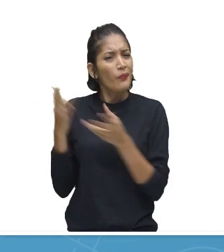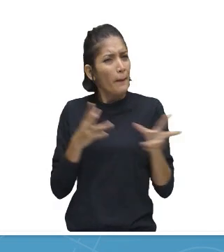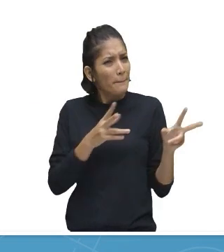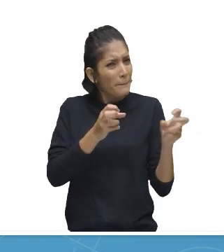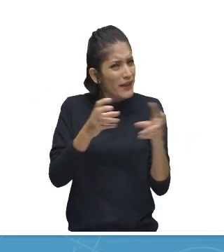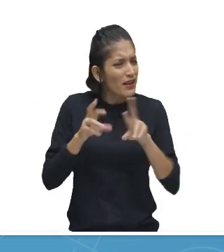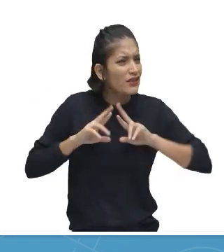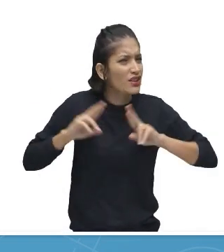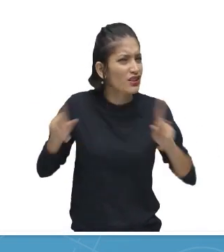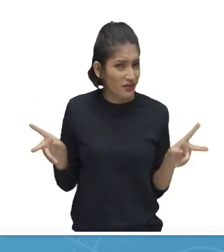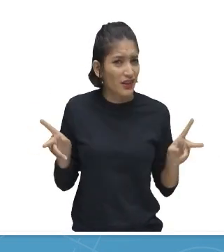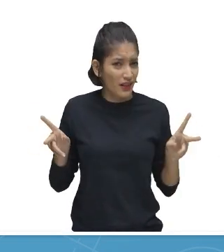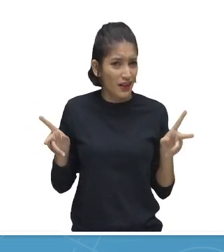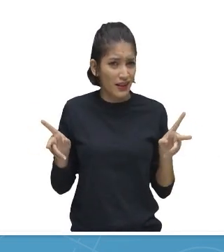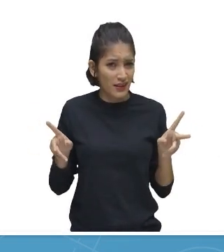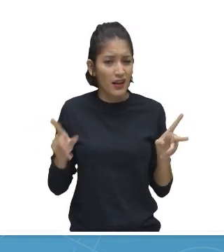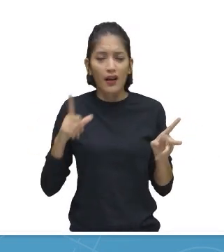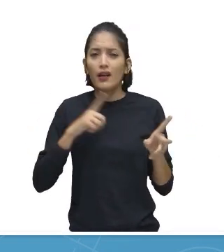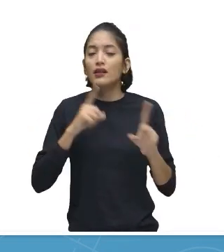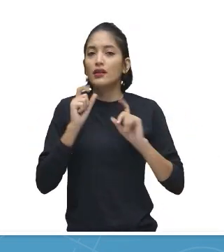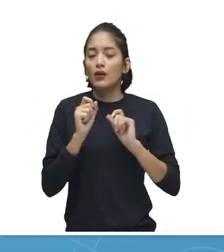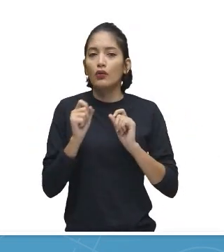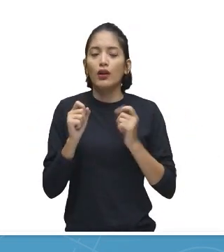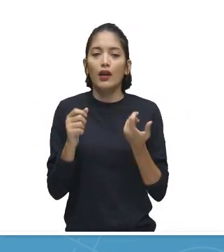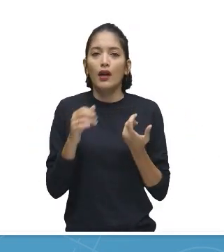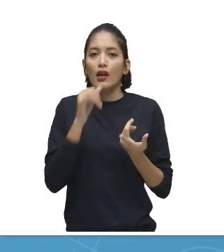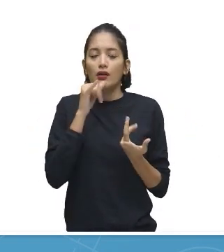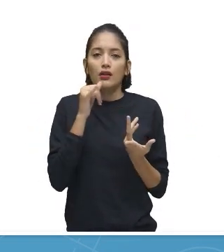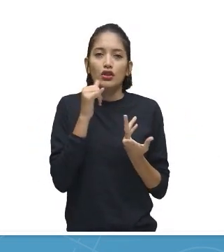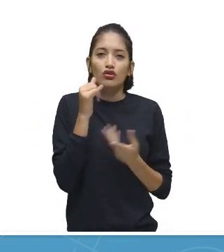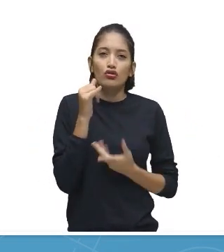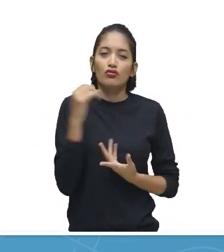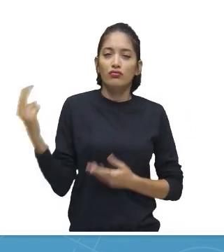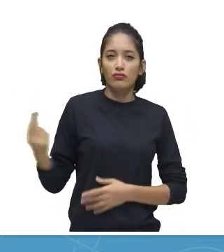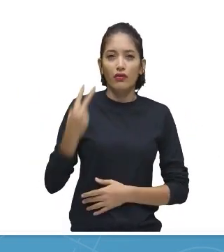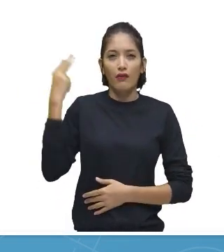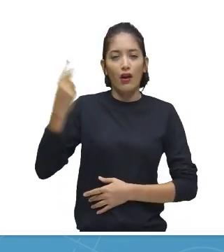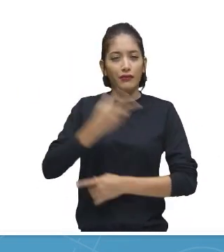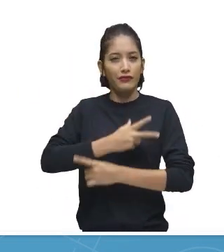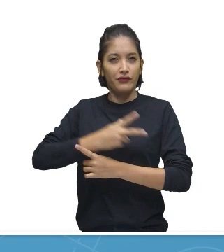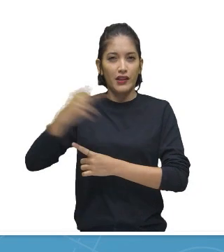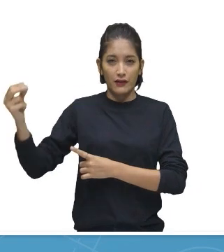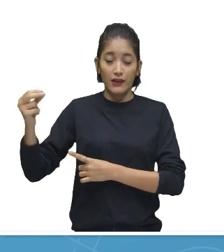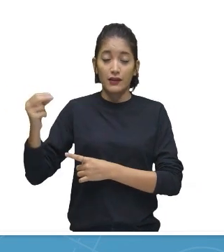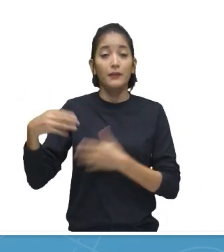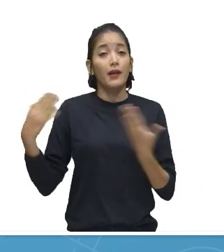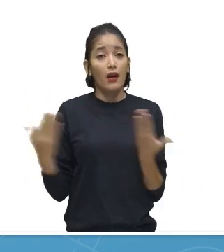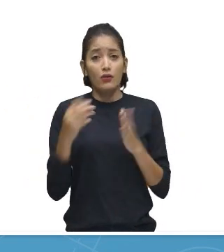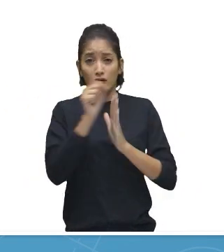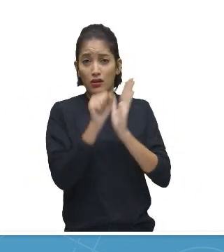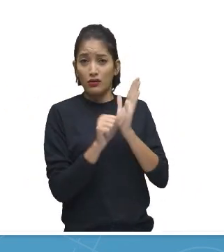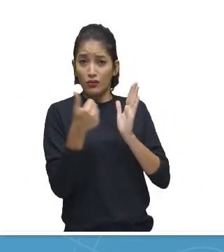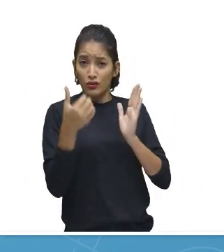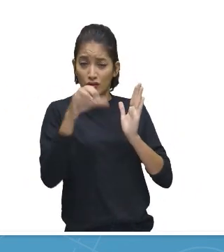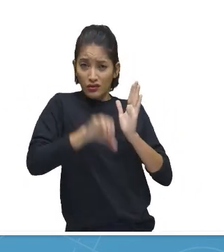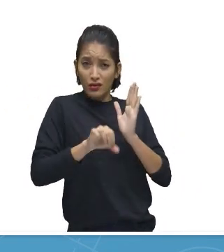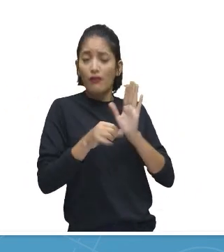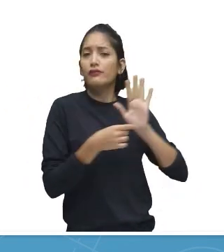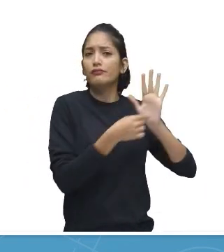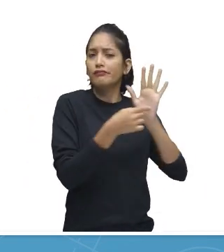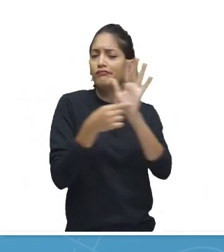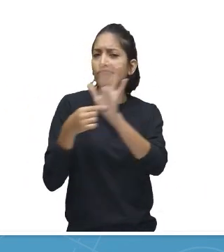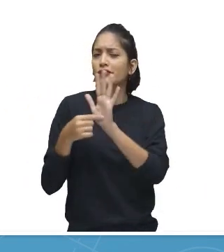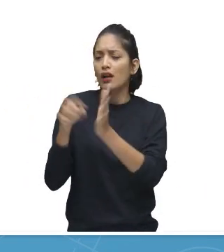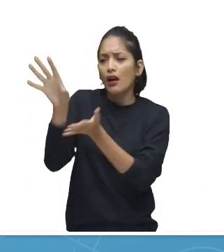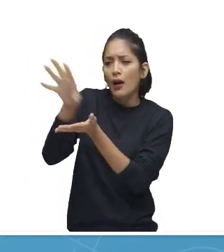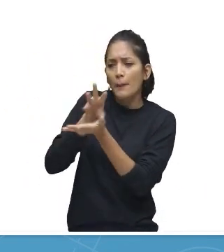alguma diferença? A gente já tem aqui um ato mais heróico, né? Porque nesse momento do século XIX eles começaram a fazer reproduções